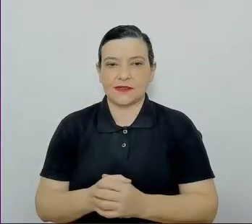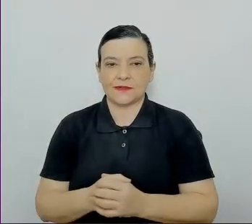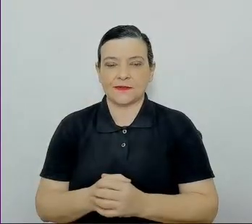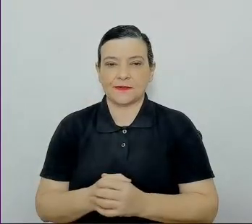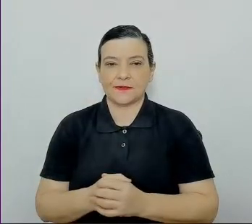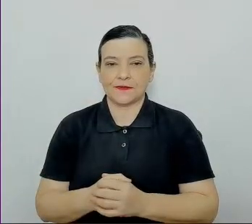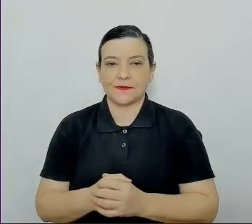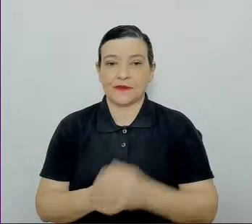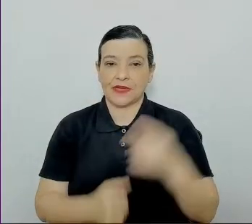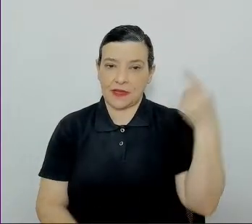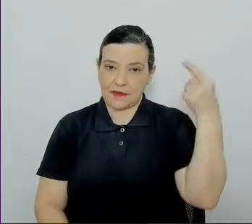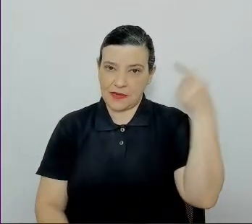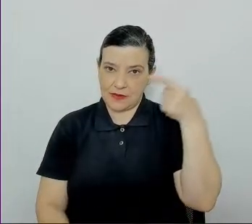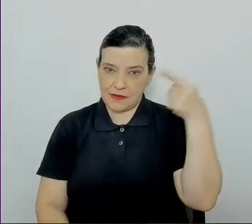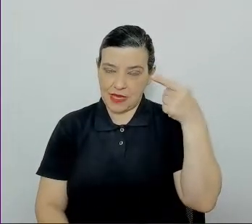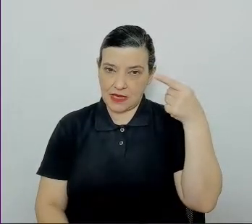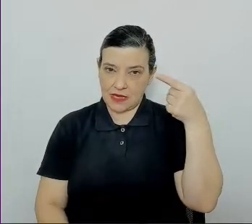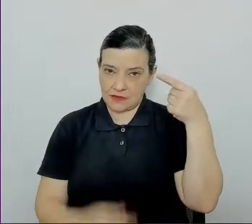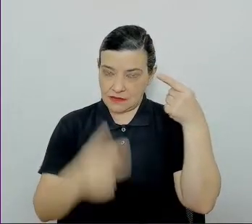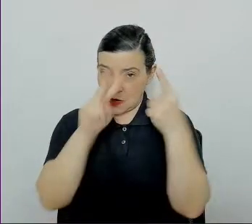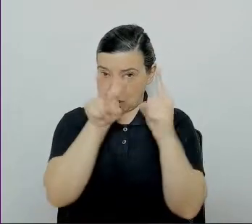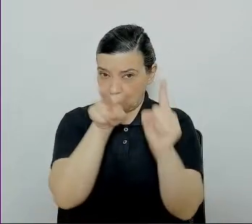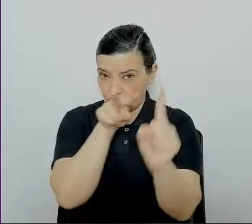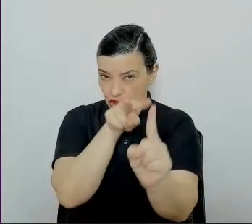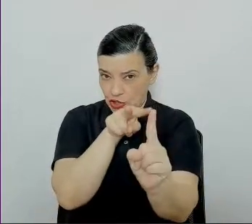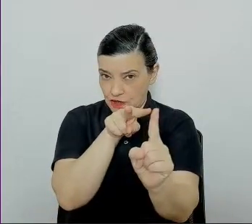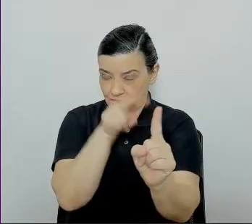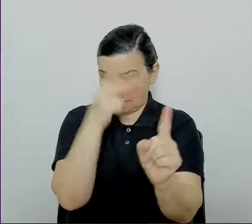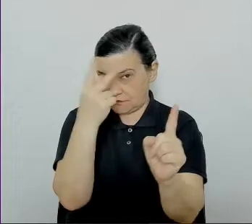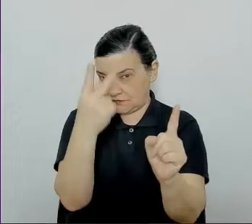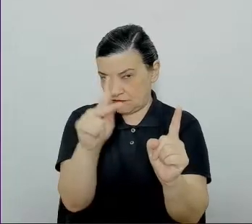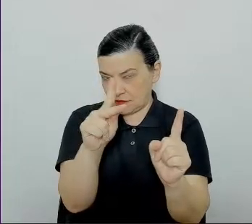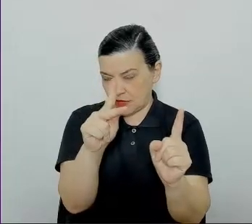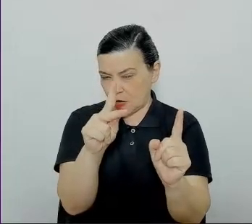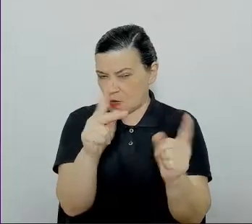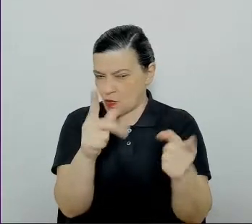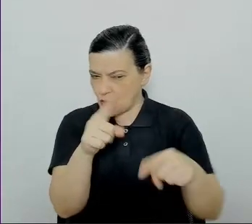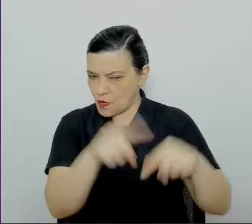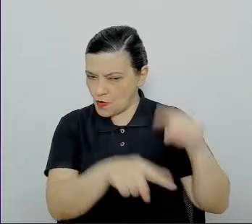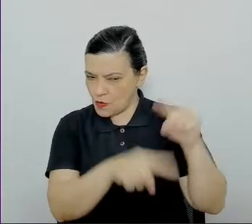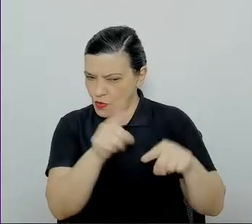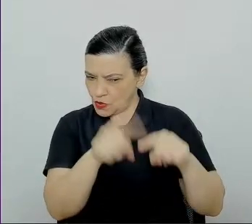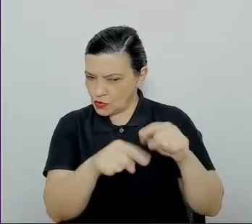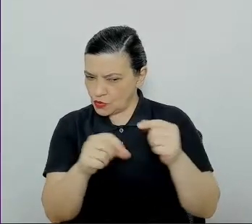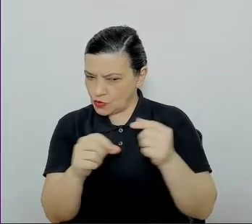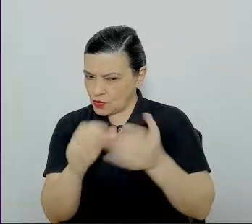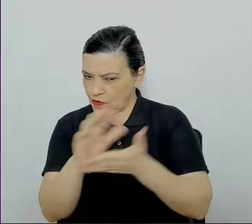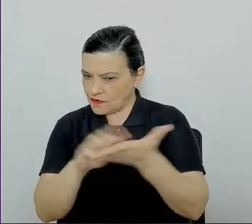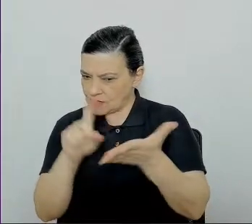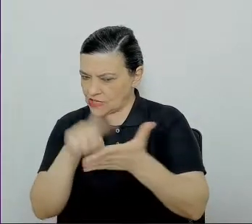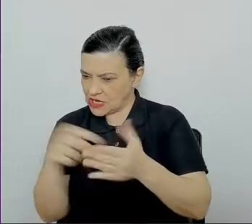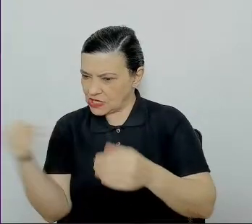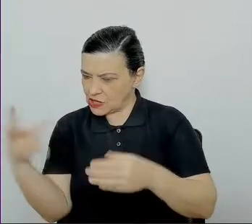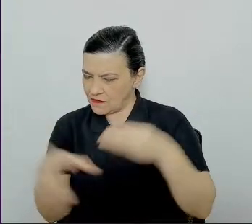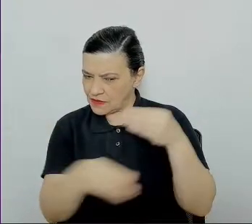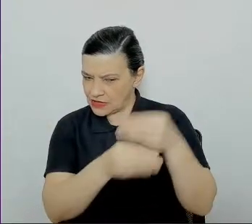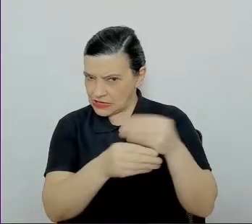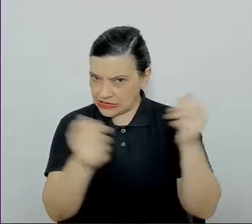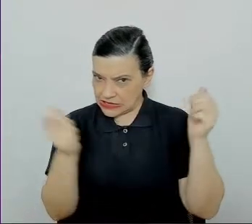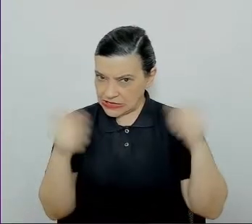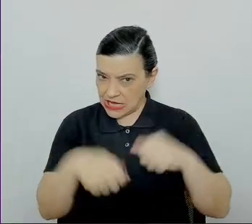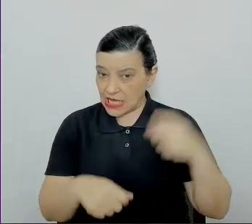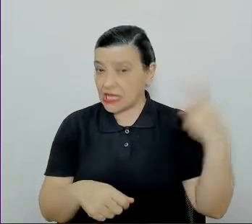A primeira é, está dentro da sua visão? Está dentro da visão do seu produto você criar essa funcionalidade nova? A segunda é, vai